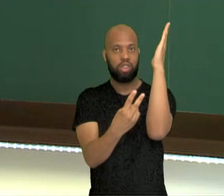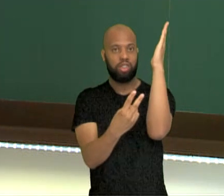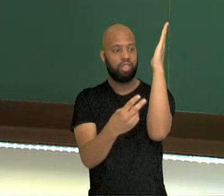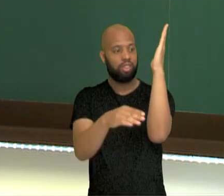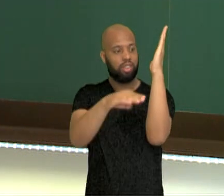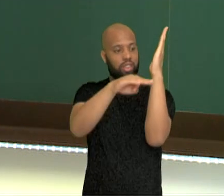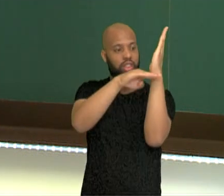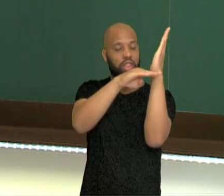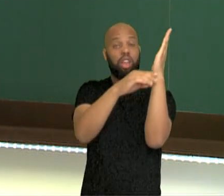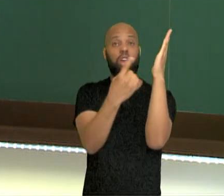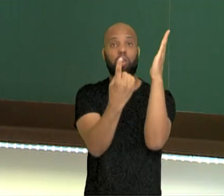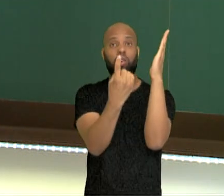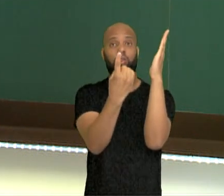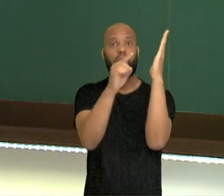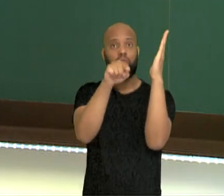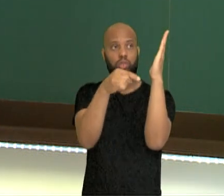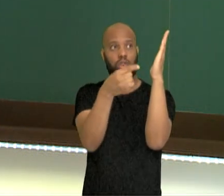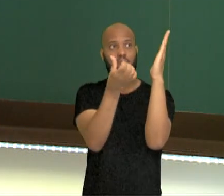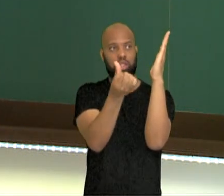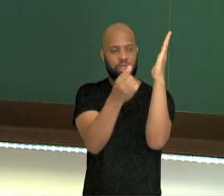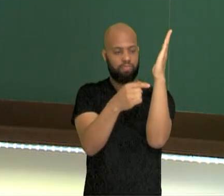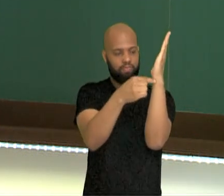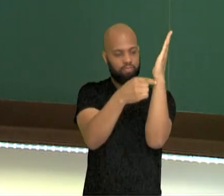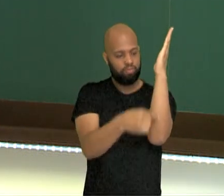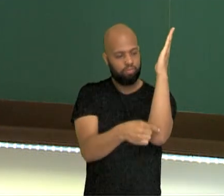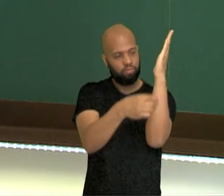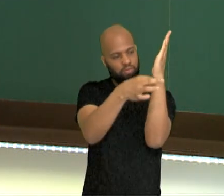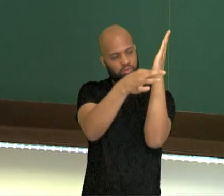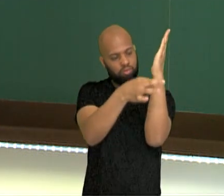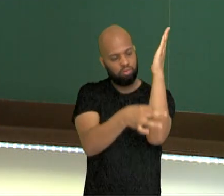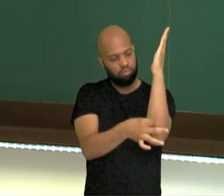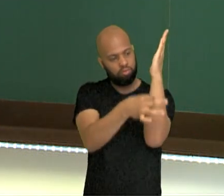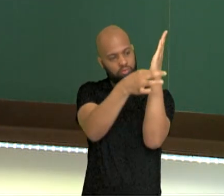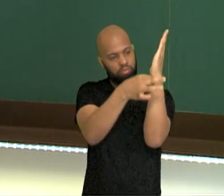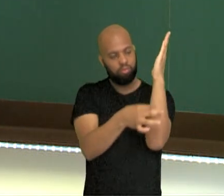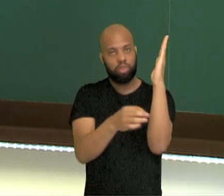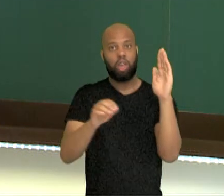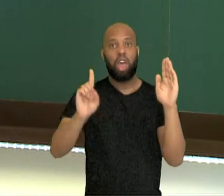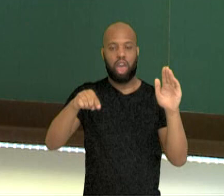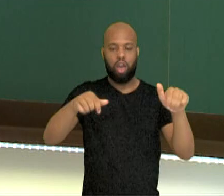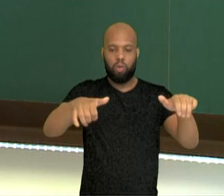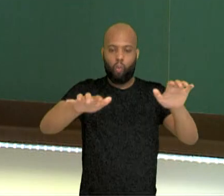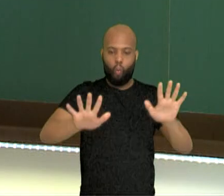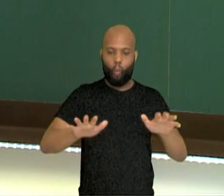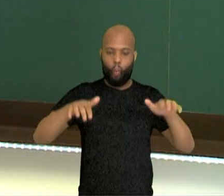É quando a maré está no ponto mais baixo e quando a maré está no ponto mais alto.